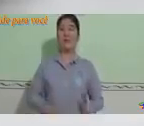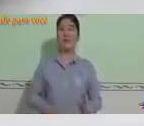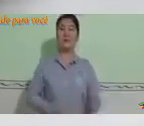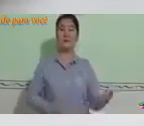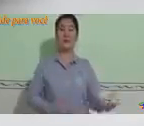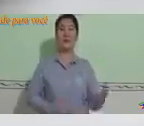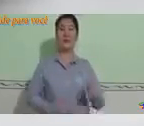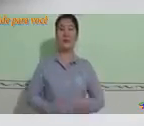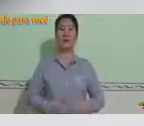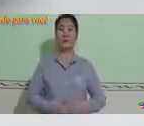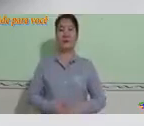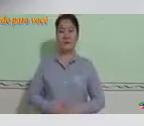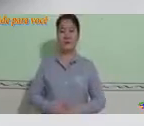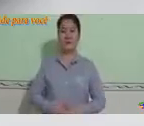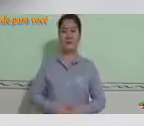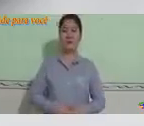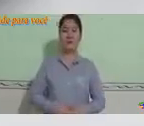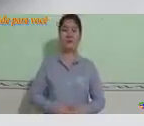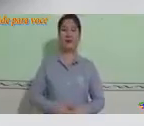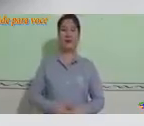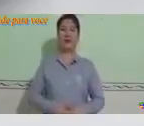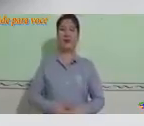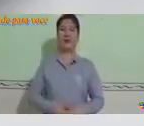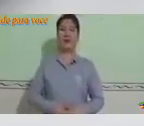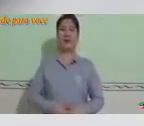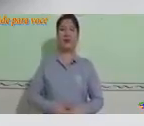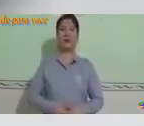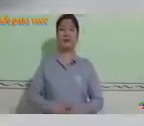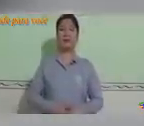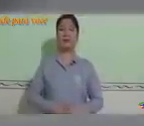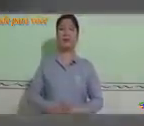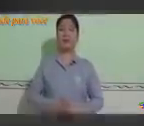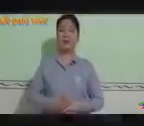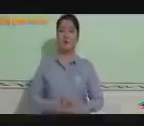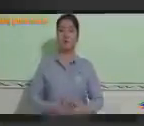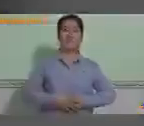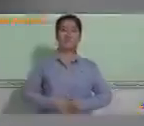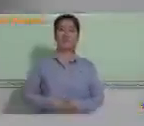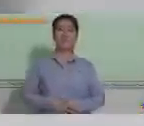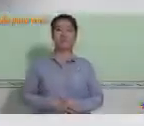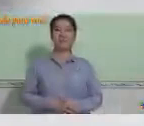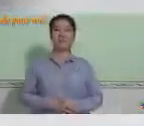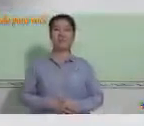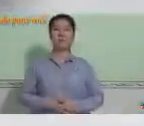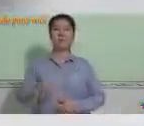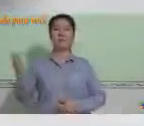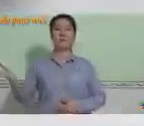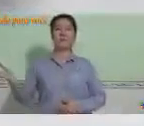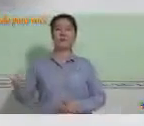pode ser ultrassom ou ressonância magnética, e consiste em repouso, aplicação de gelo na região do